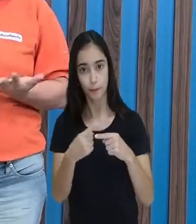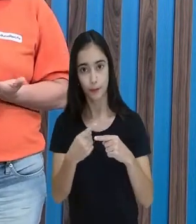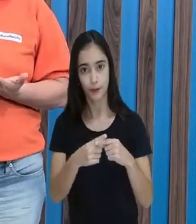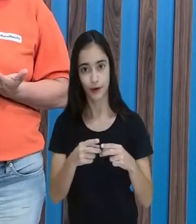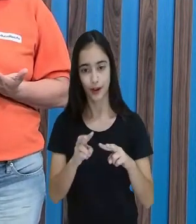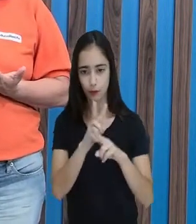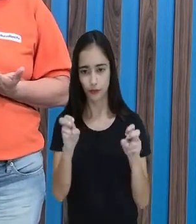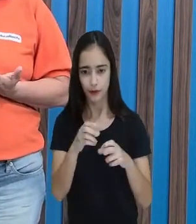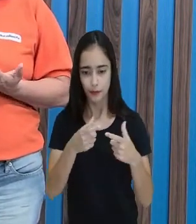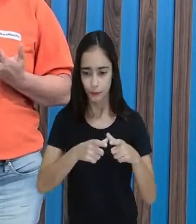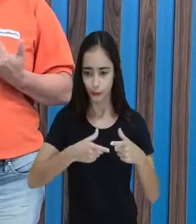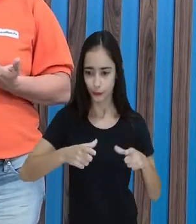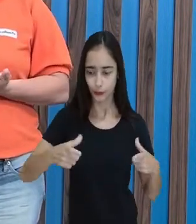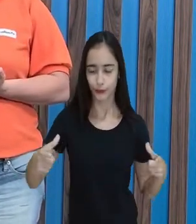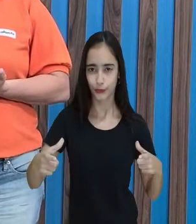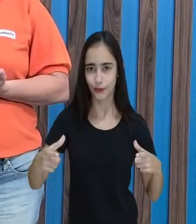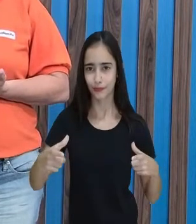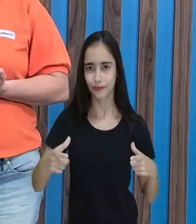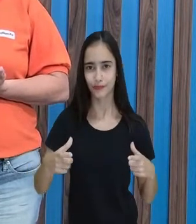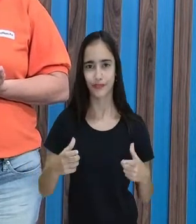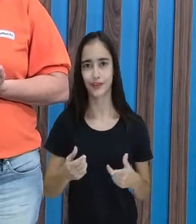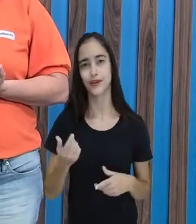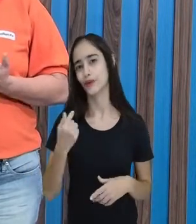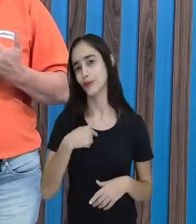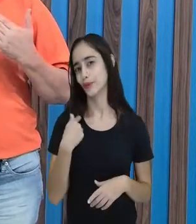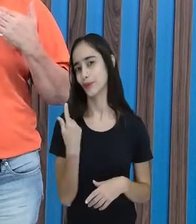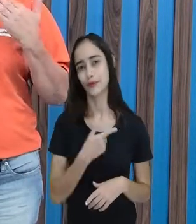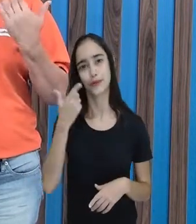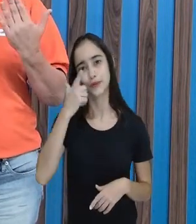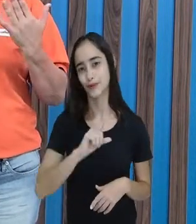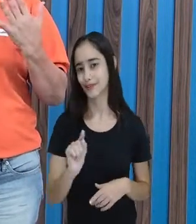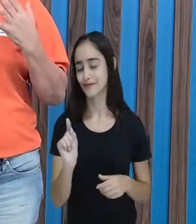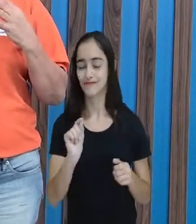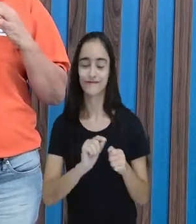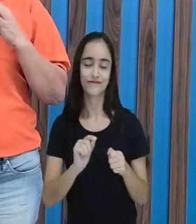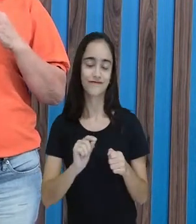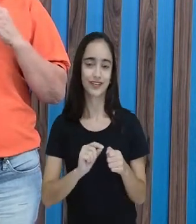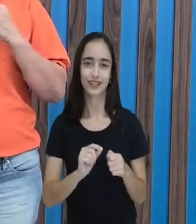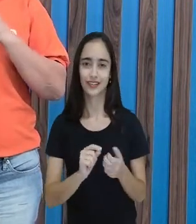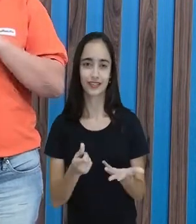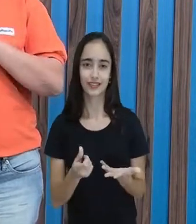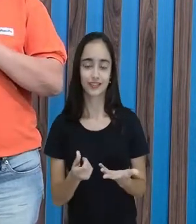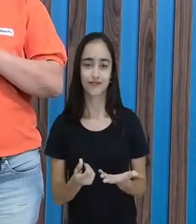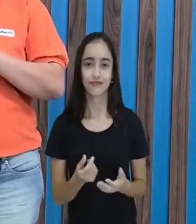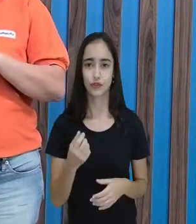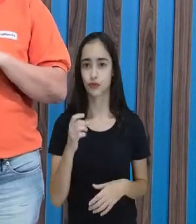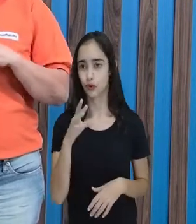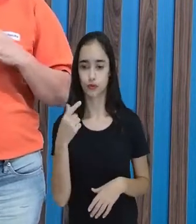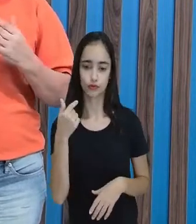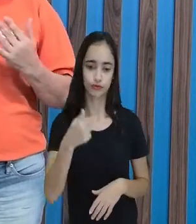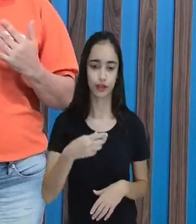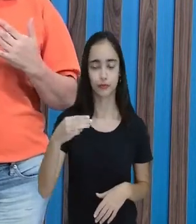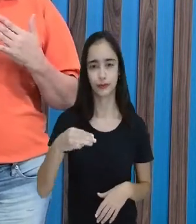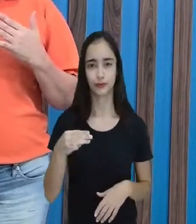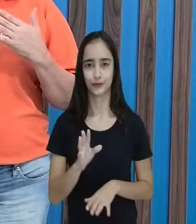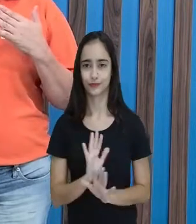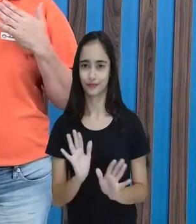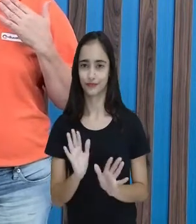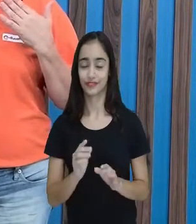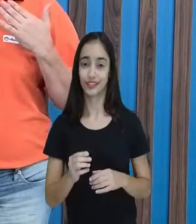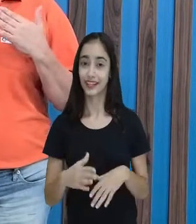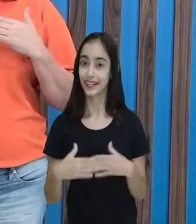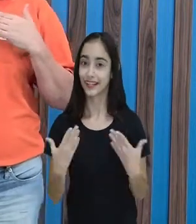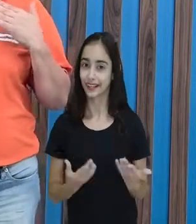não dá para a gente fazer uma aula de 7 minutos. Então, a gente vai dividir em 3 etapas. Então, eu gostaria que